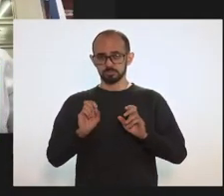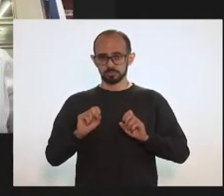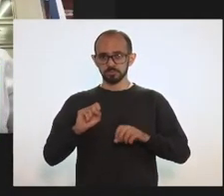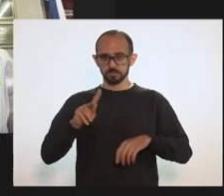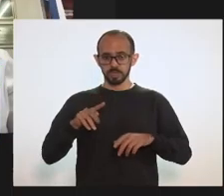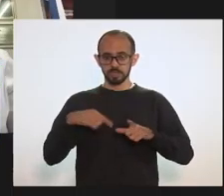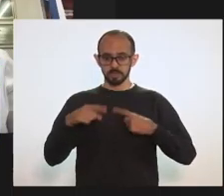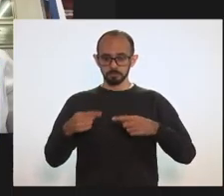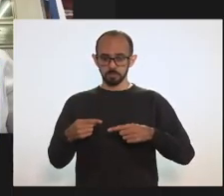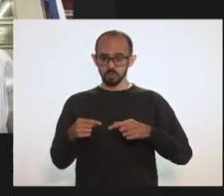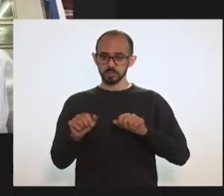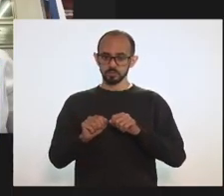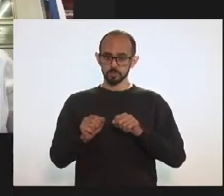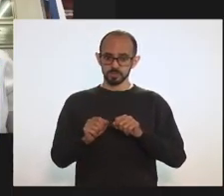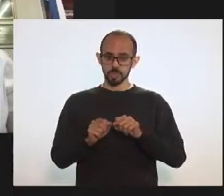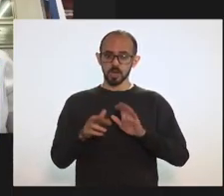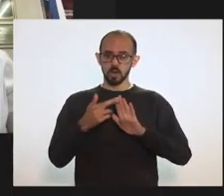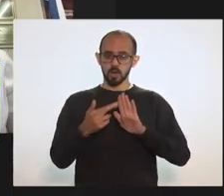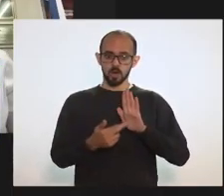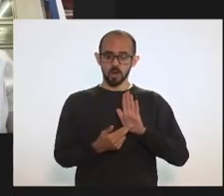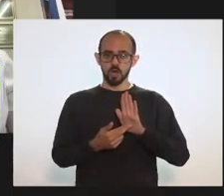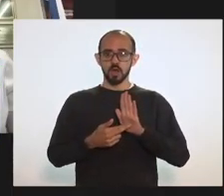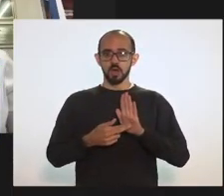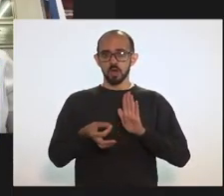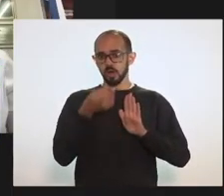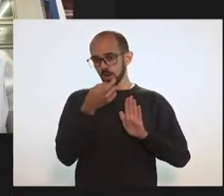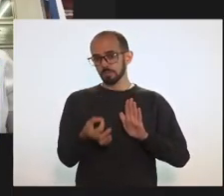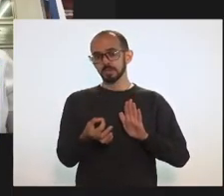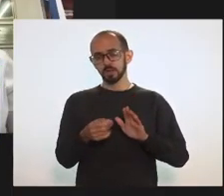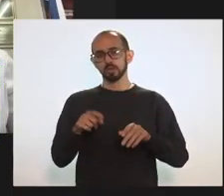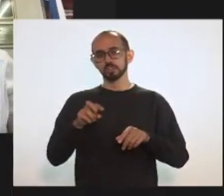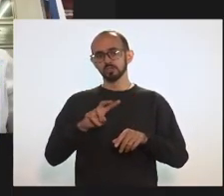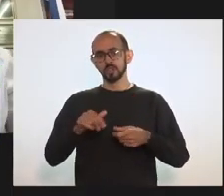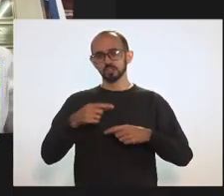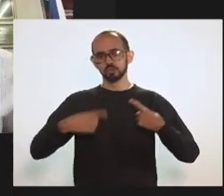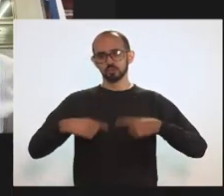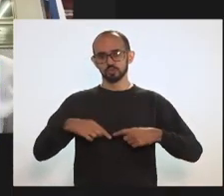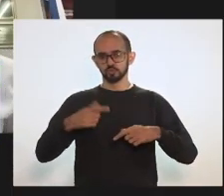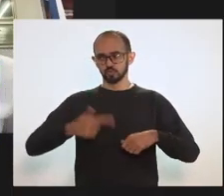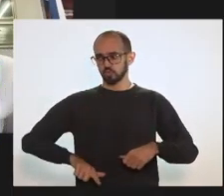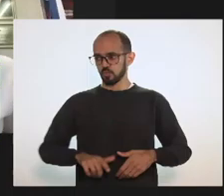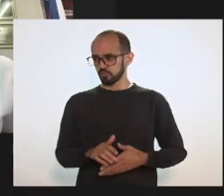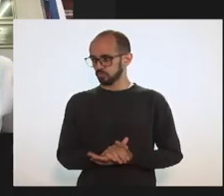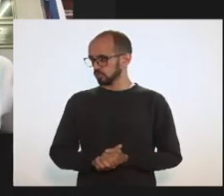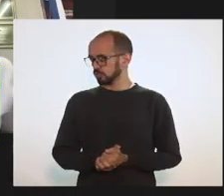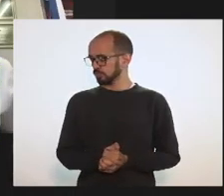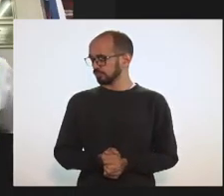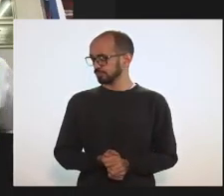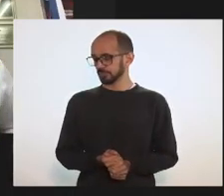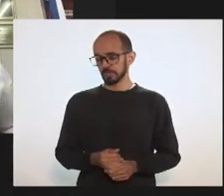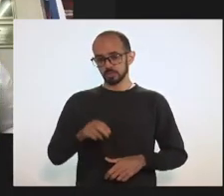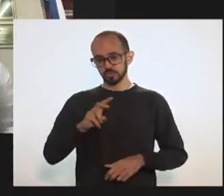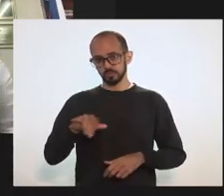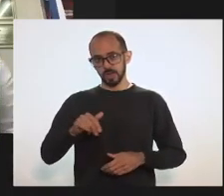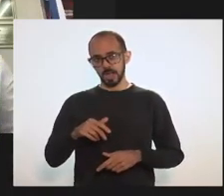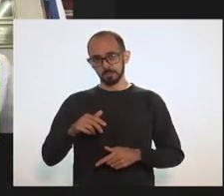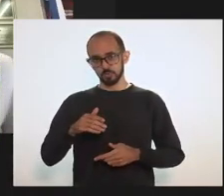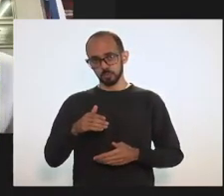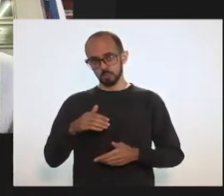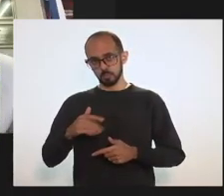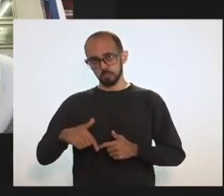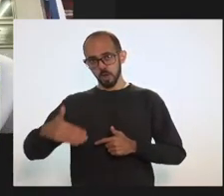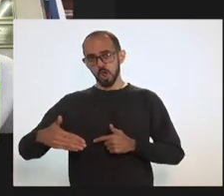nossa regrinha de antes. Nós só vamos colocar em discussão, como o projeto foi retirado de pauta, não vamos mais discutir esse projeto até que ele volte. Isso, tá